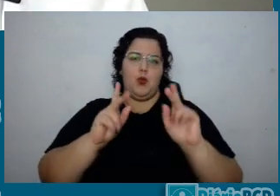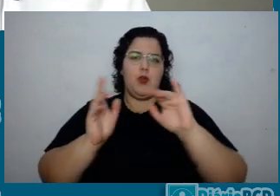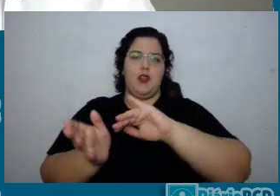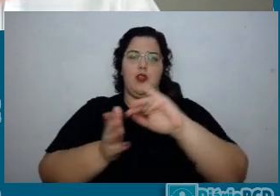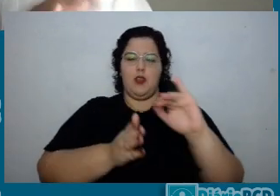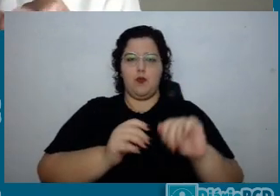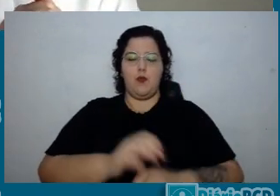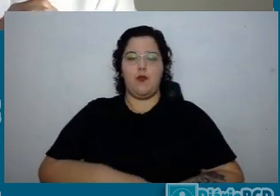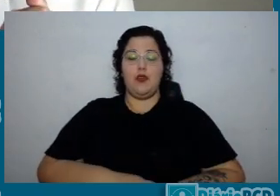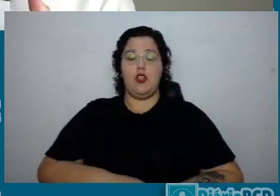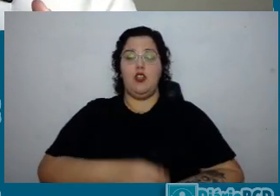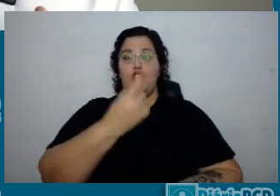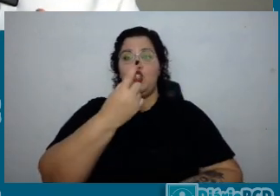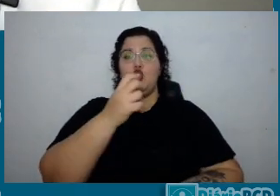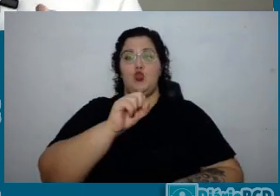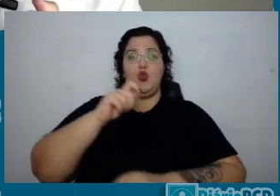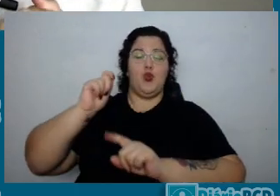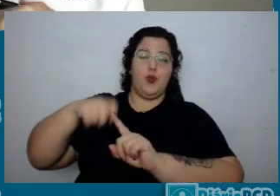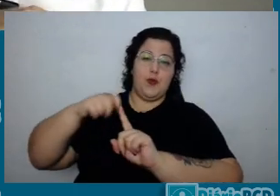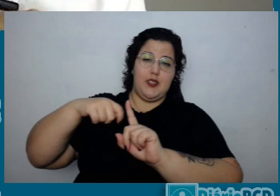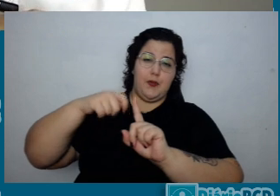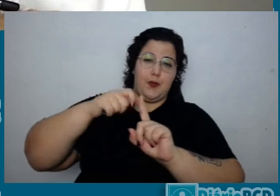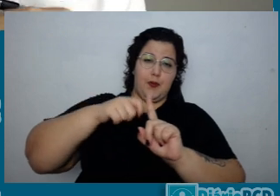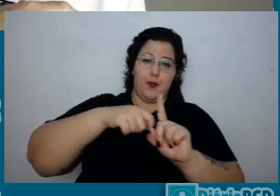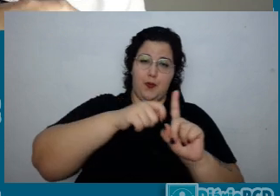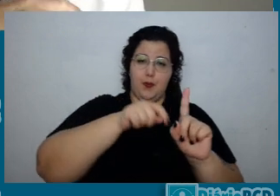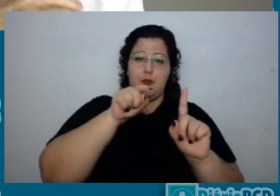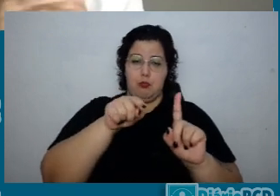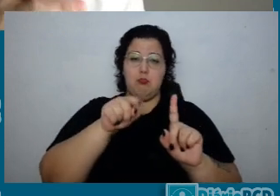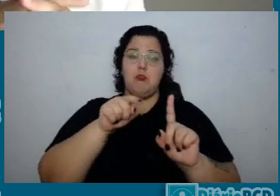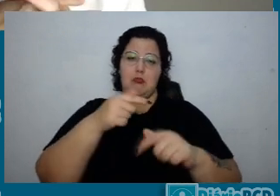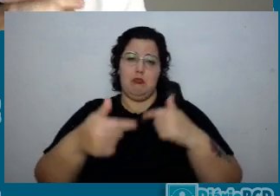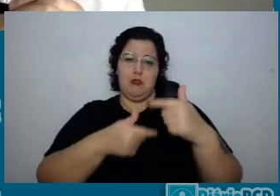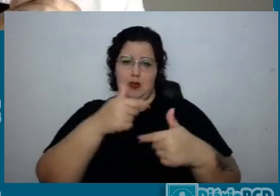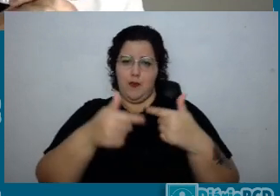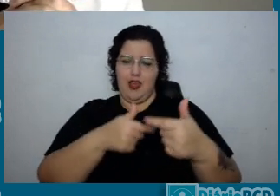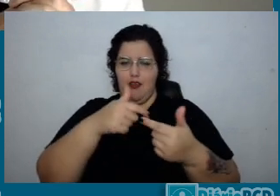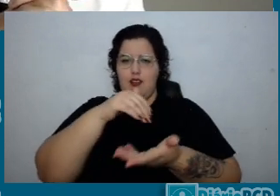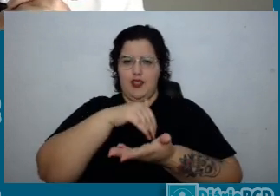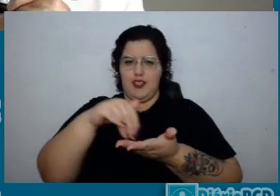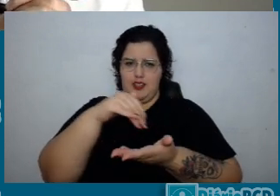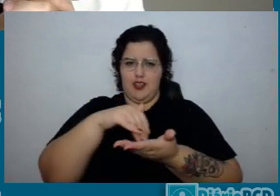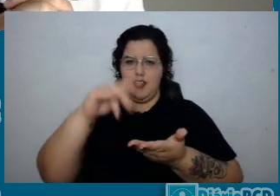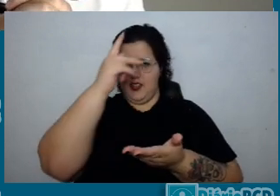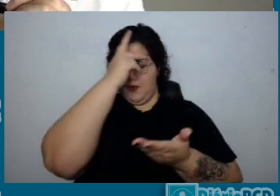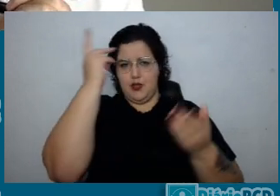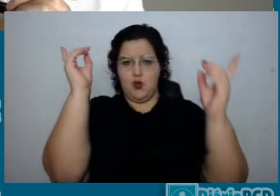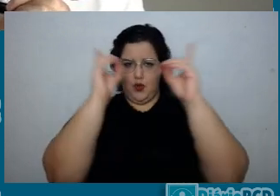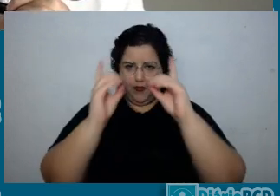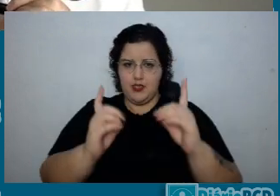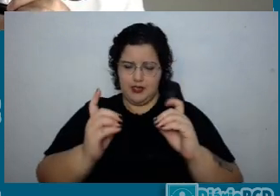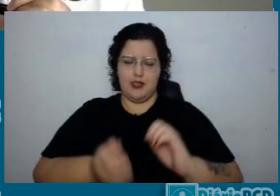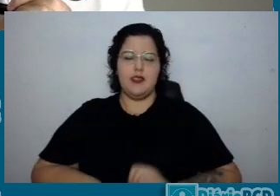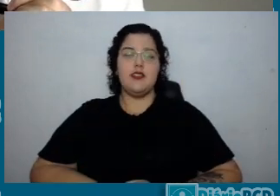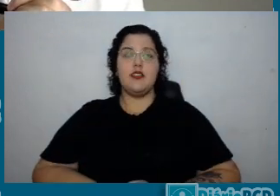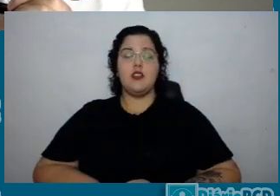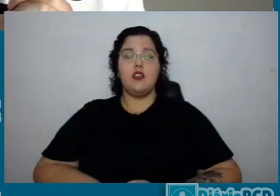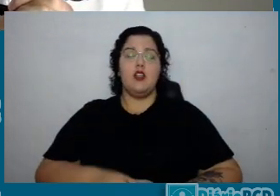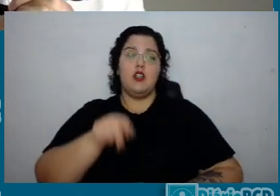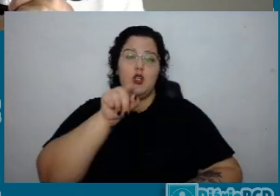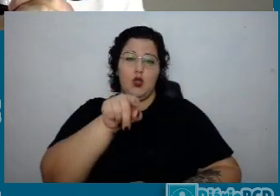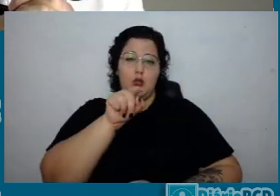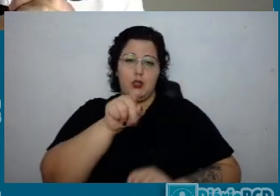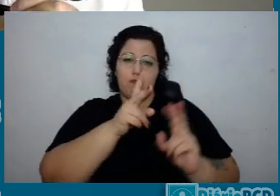vamos lá, 18 meses. 18 meses você já à frente da Secretaria Nacional das Pessoas com Deficiência.